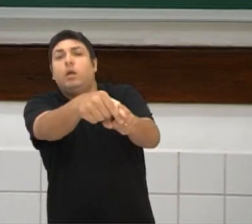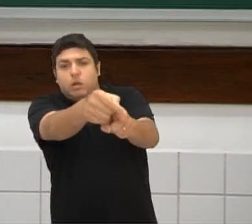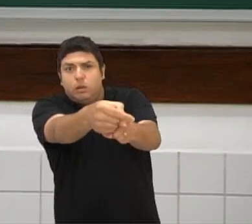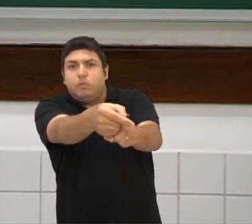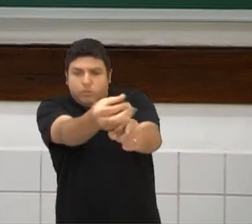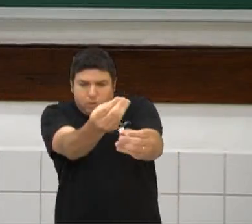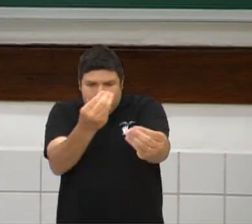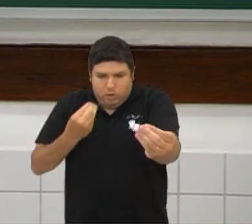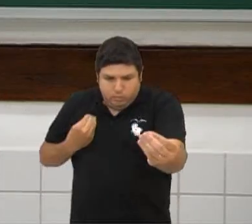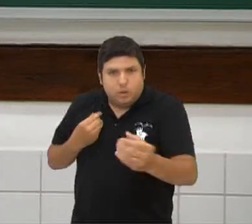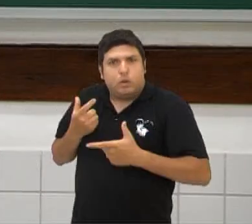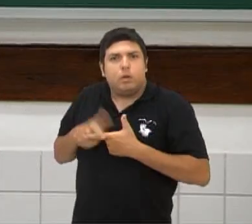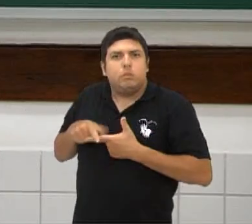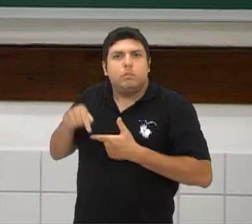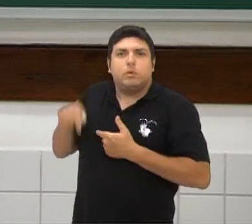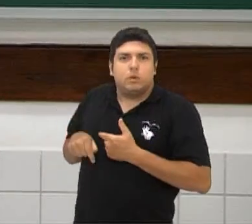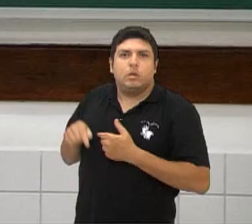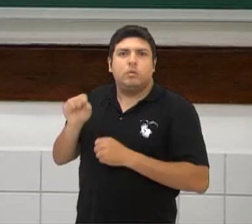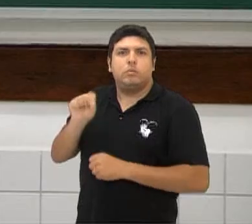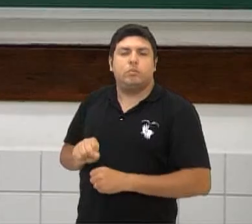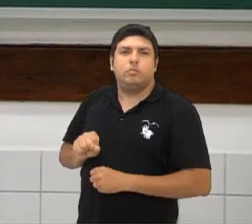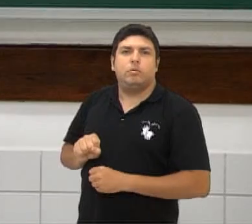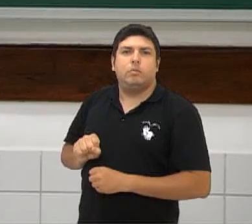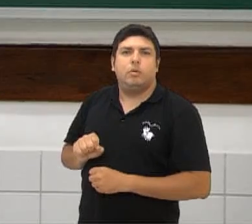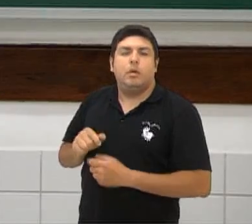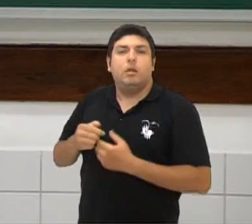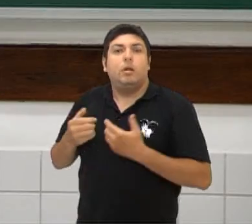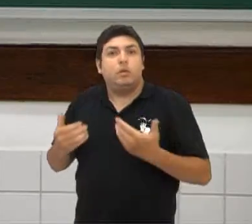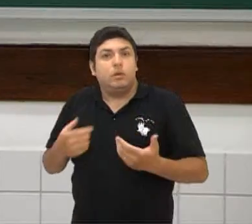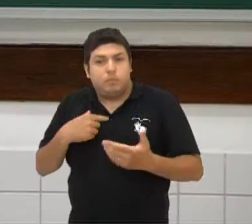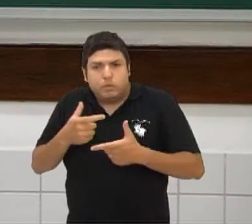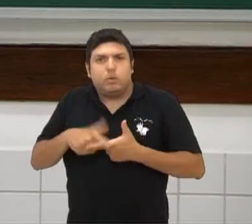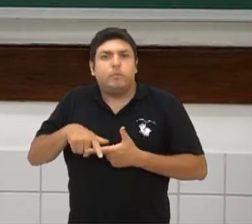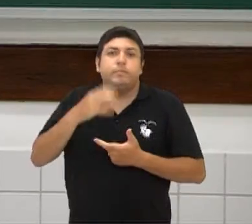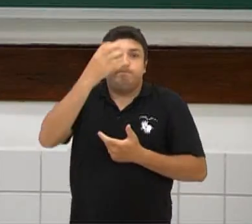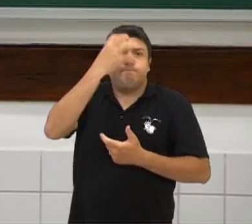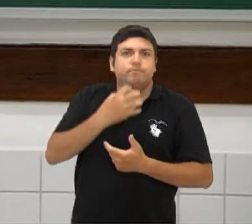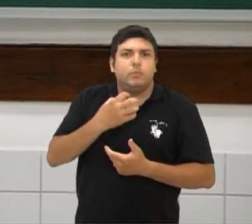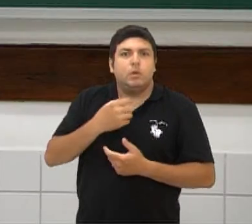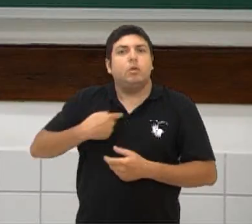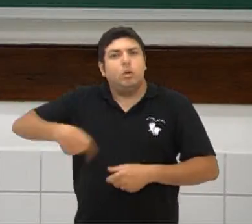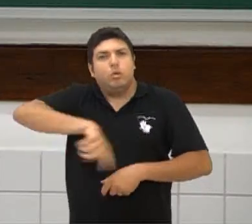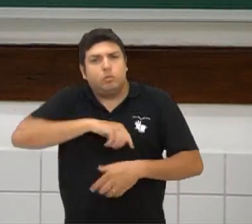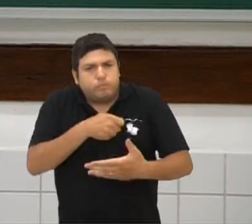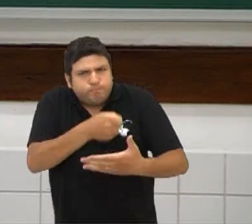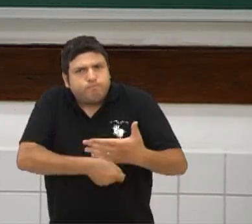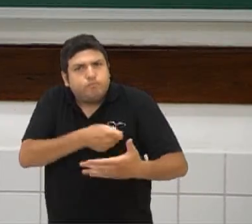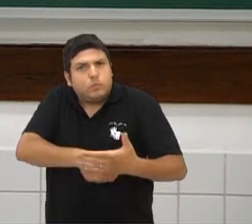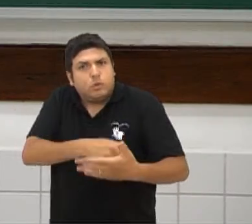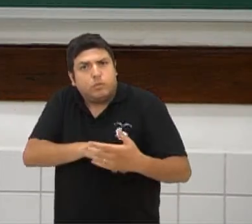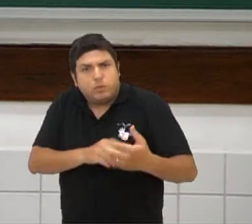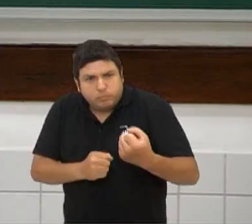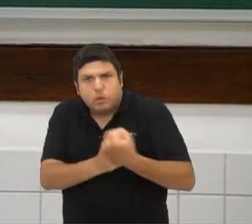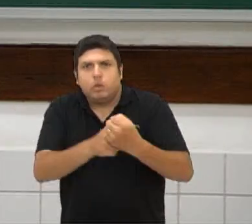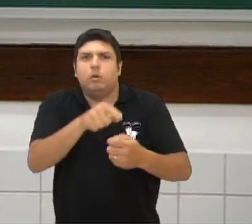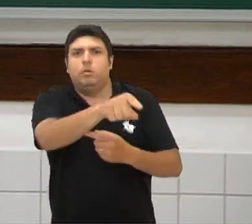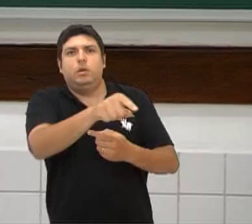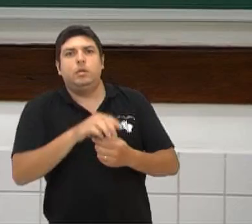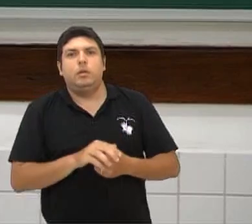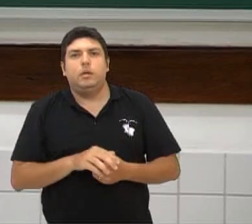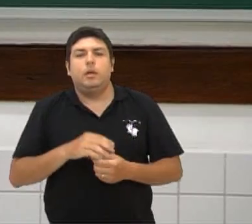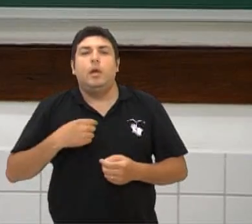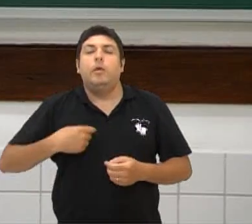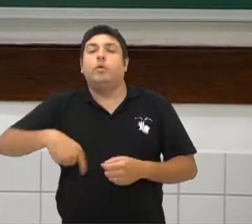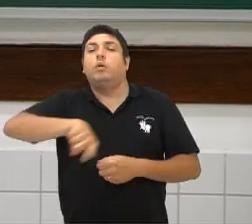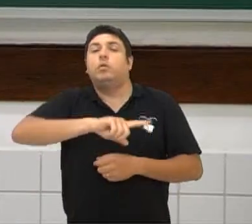planeta todo. E no caso da Amazônia, interfere diretamente nas nossas vidas. A gente tem que lutar por essa floresta. Ou, daqui para frente, quem